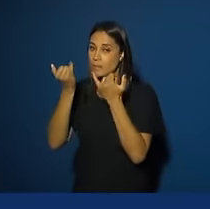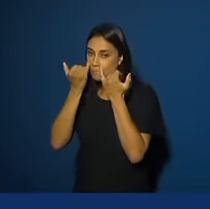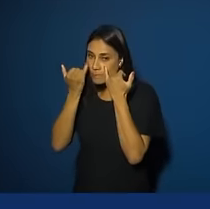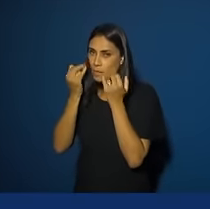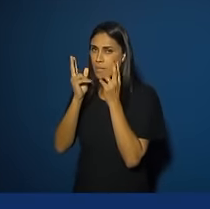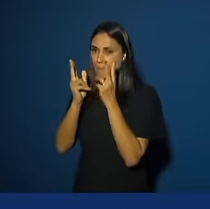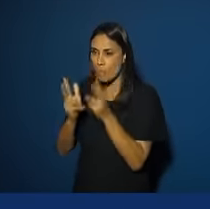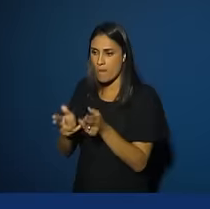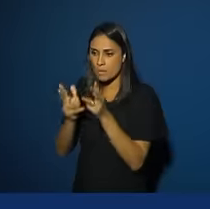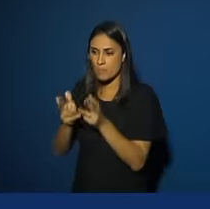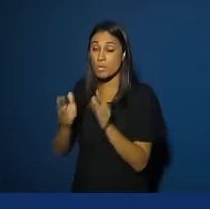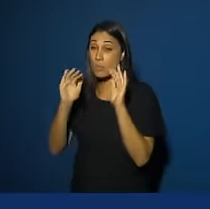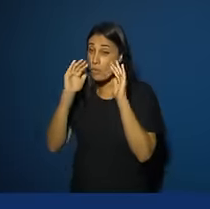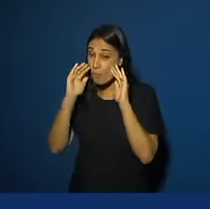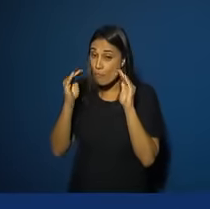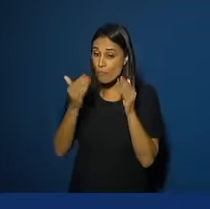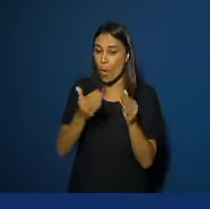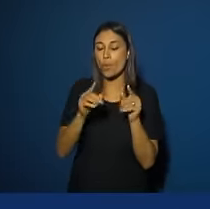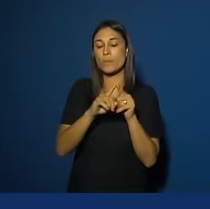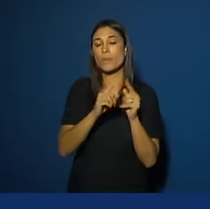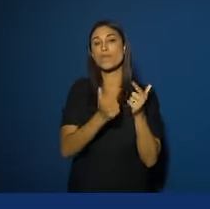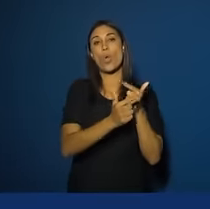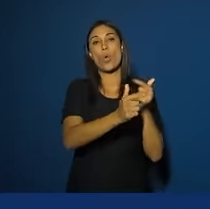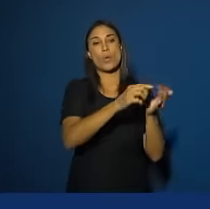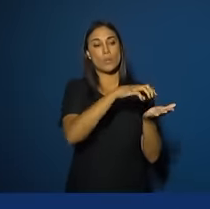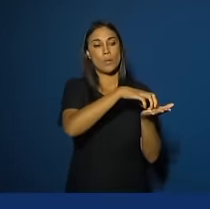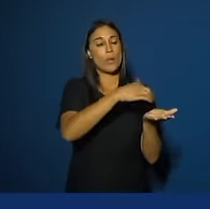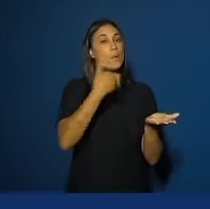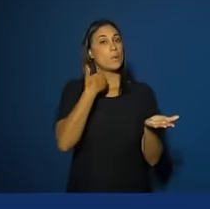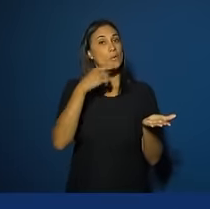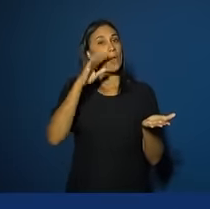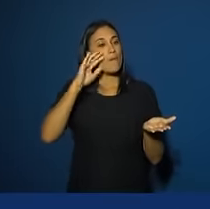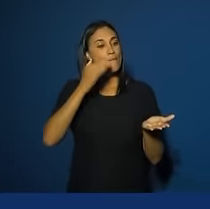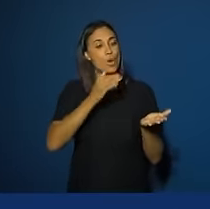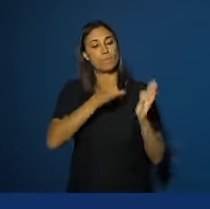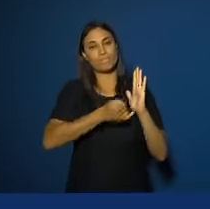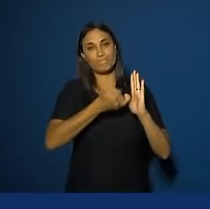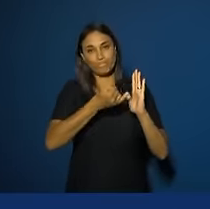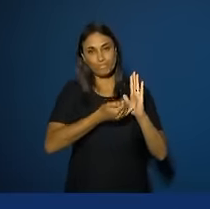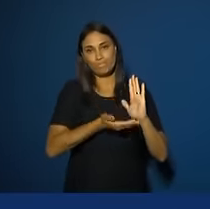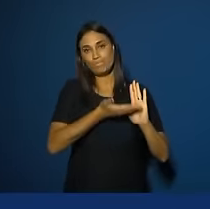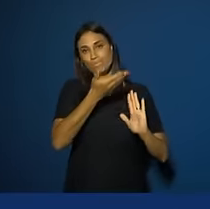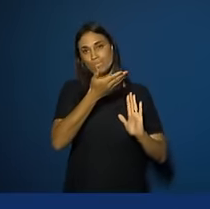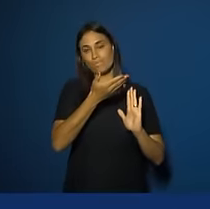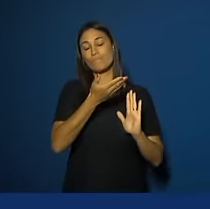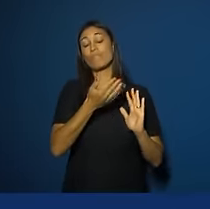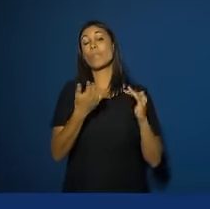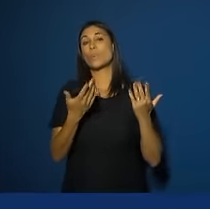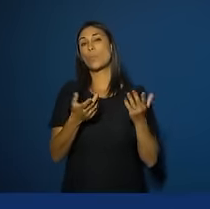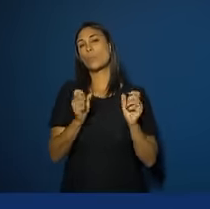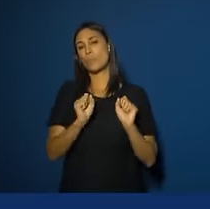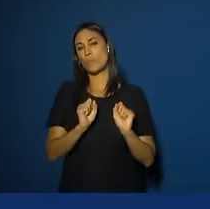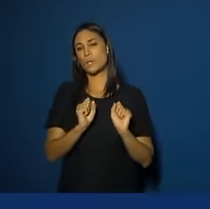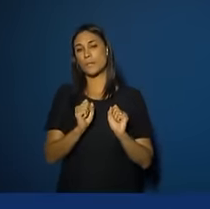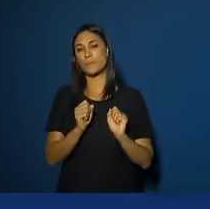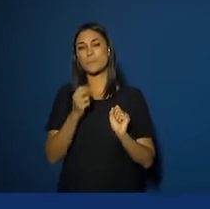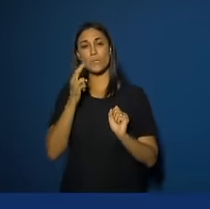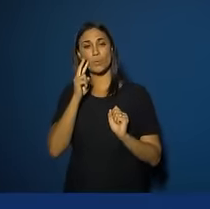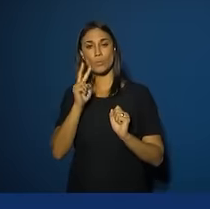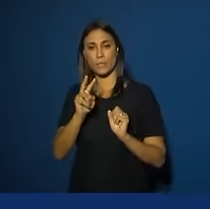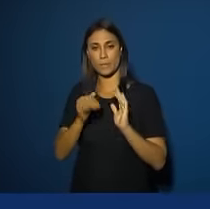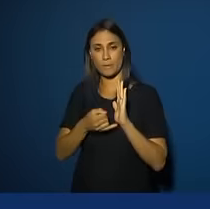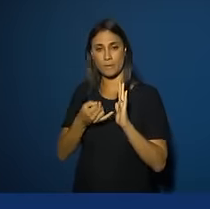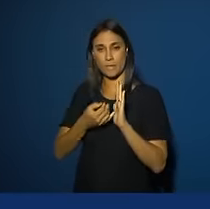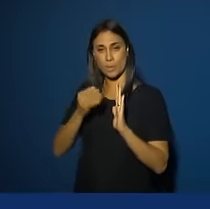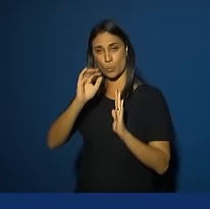aquele mesmo, o foco, inclusive, dos bancos centrais é na inflação, então, acho que poderia ter isso. E aí, olhando para a inflação